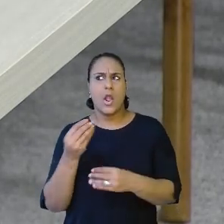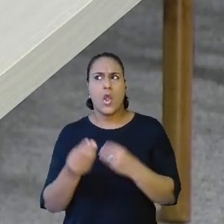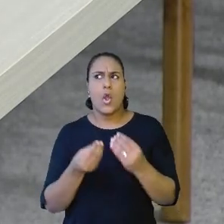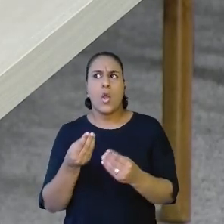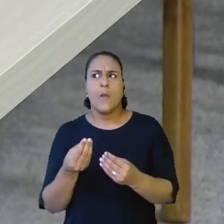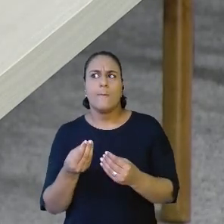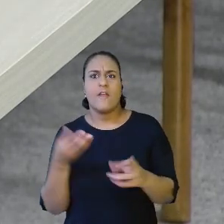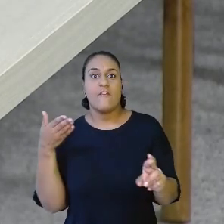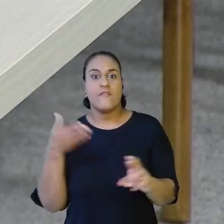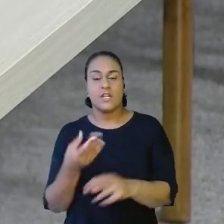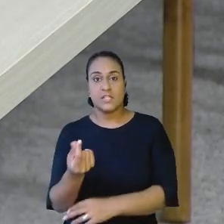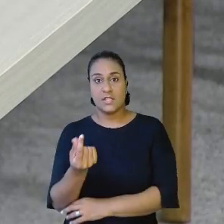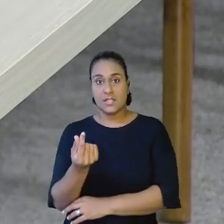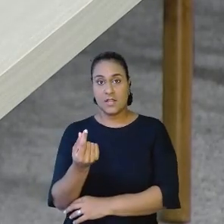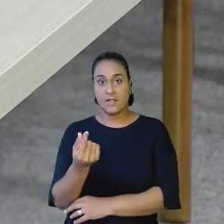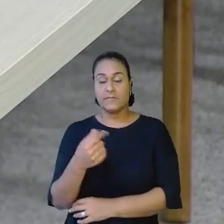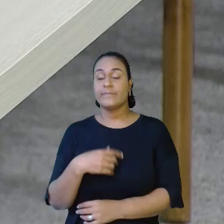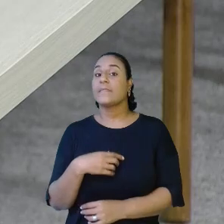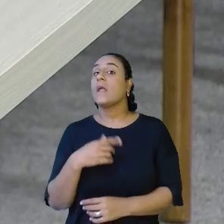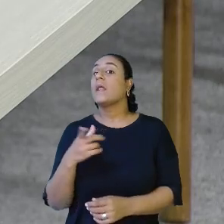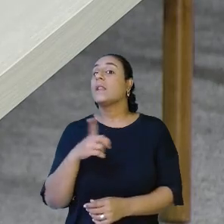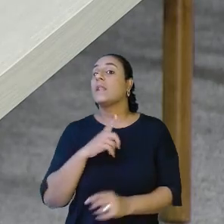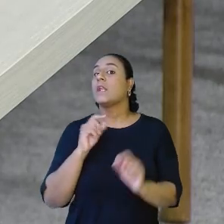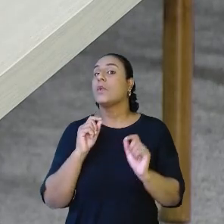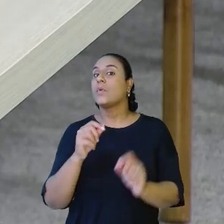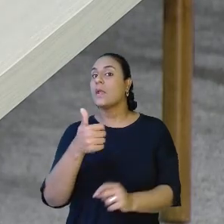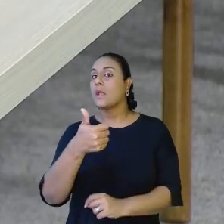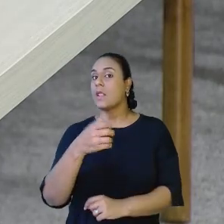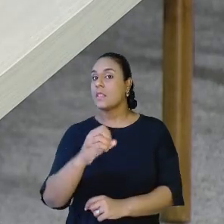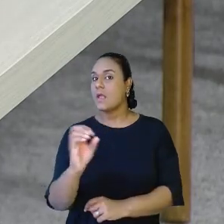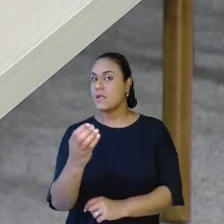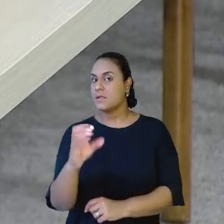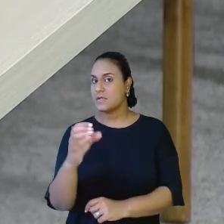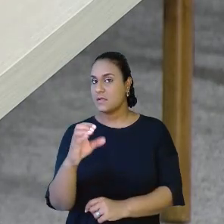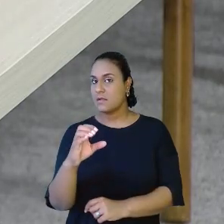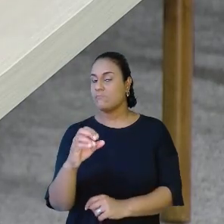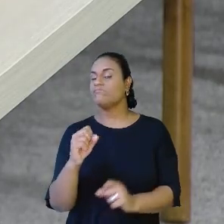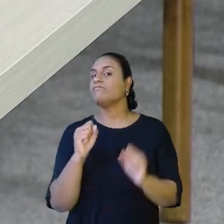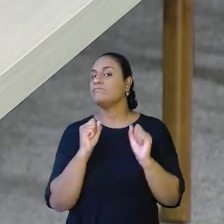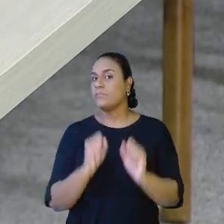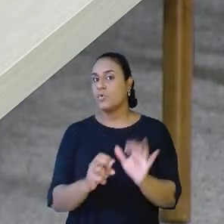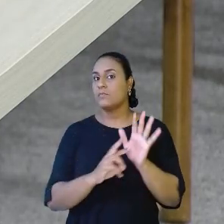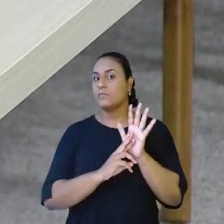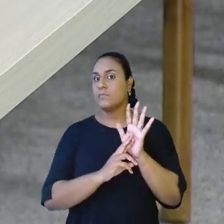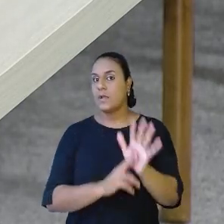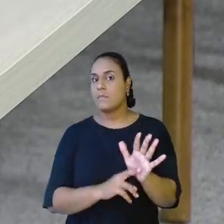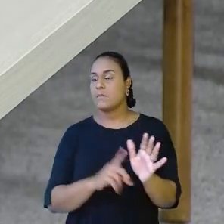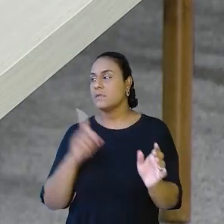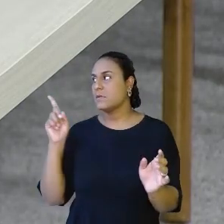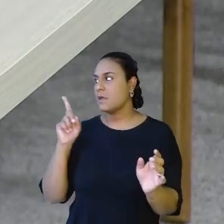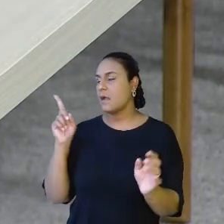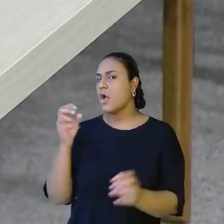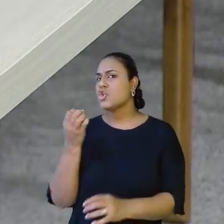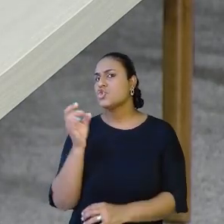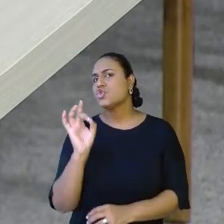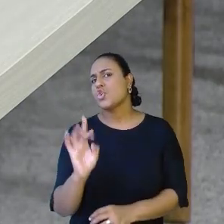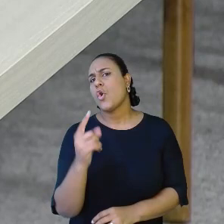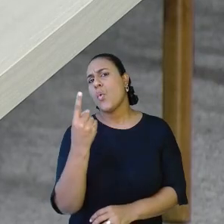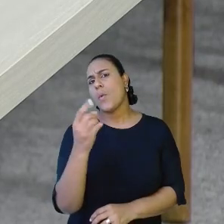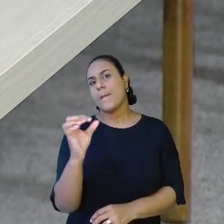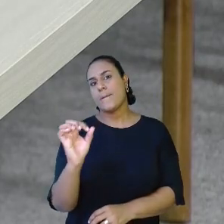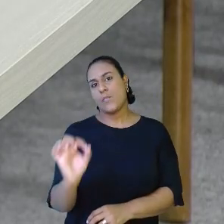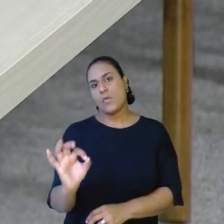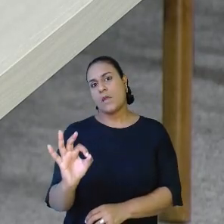dinheiro, eu teria 10 centavos. Eu poderia representar aqui, ó, com uma moedinha